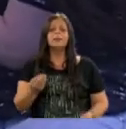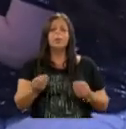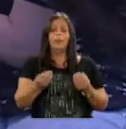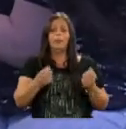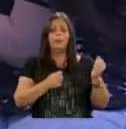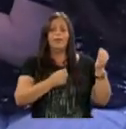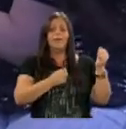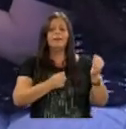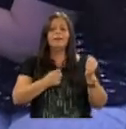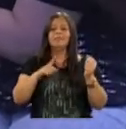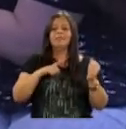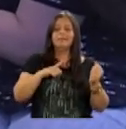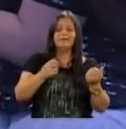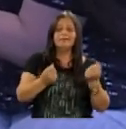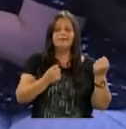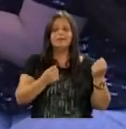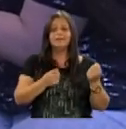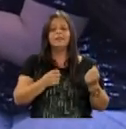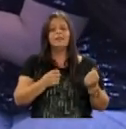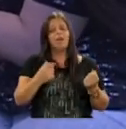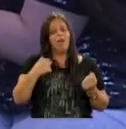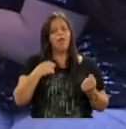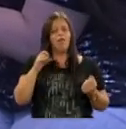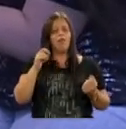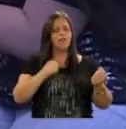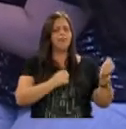que tá bastante